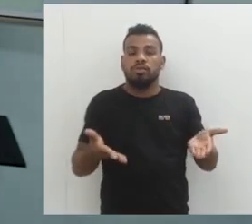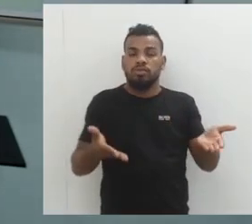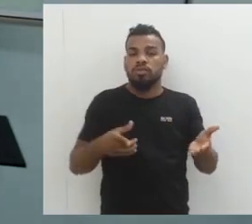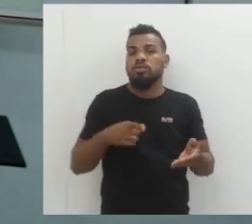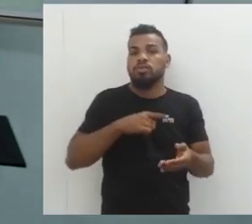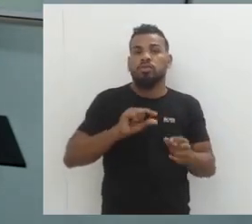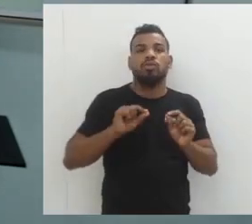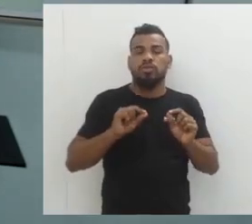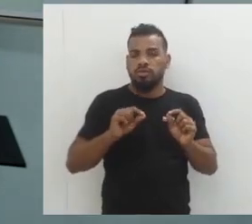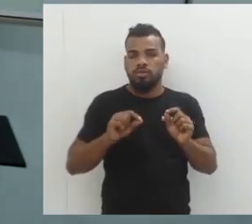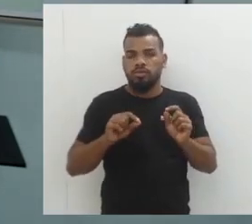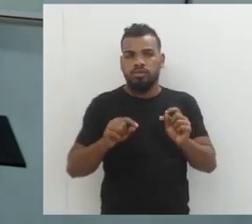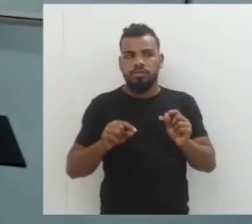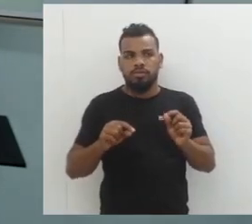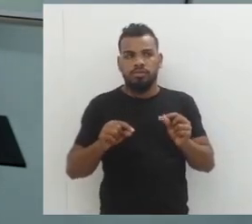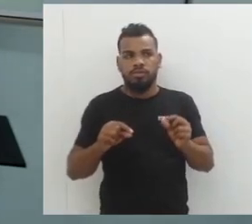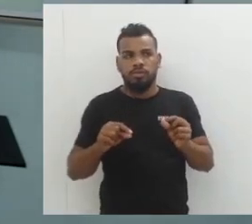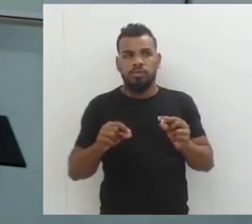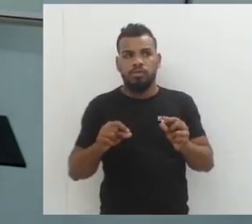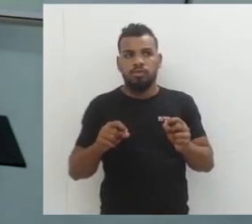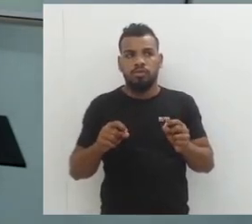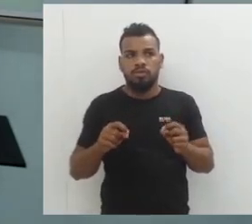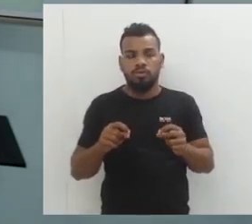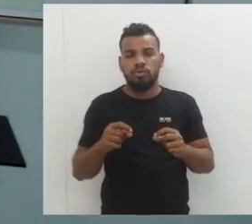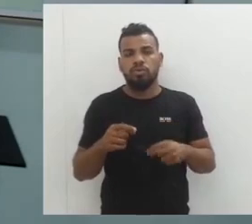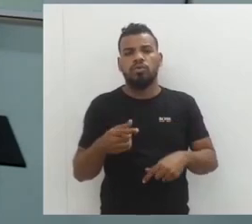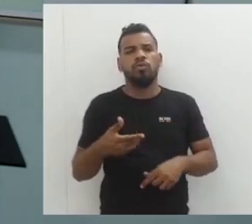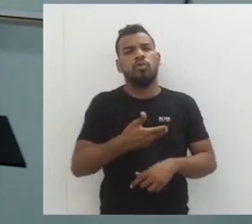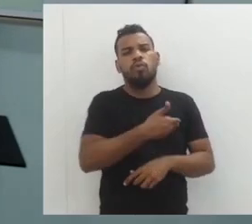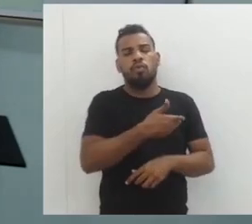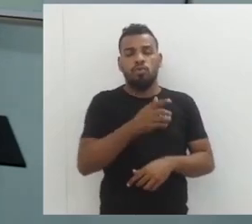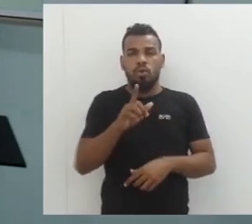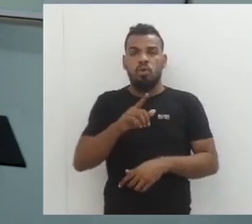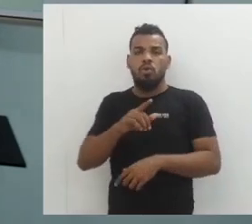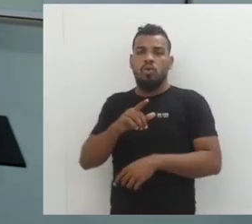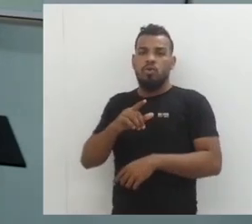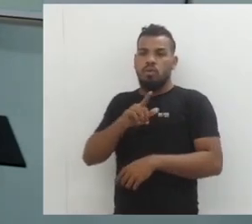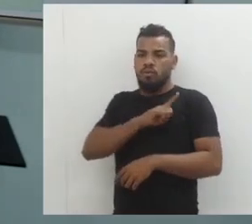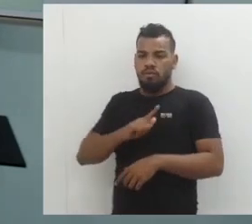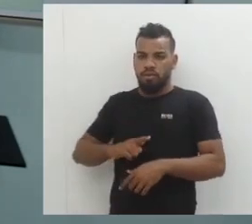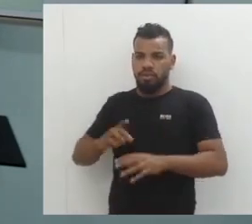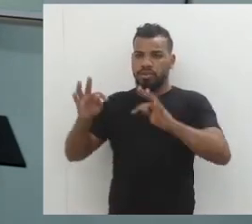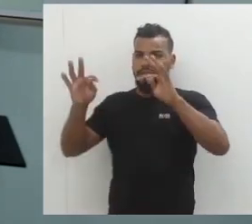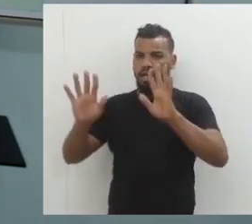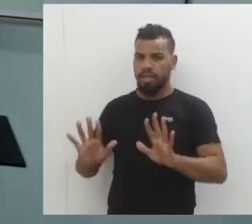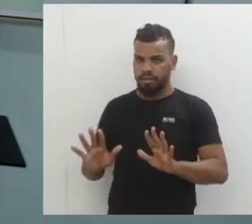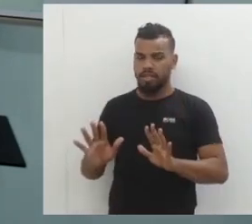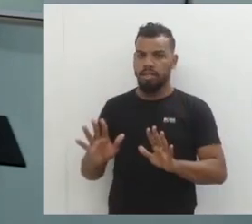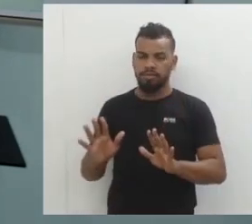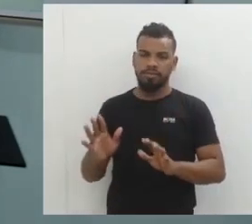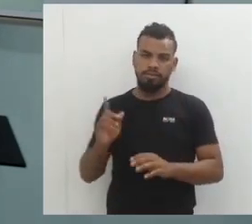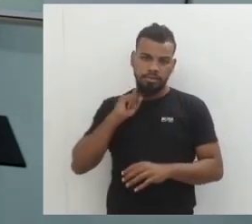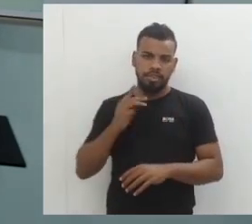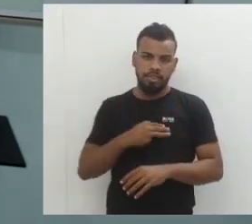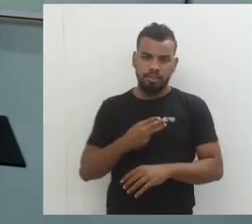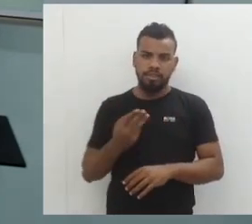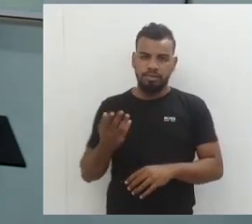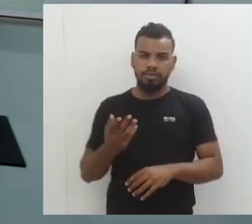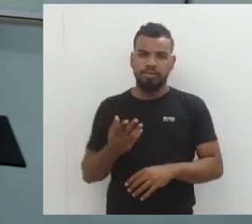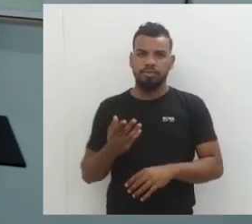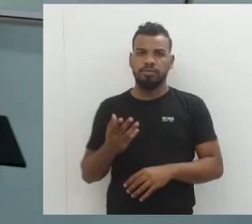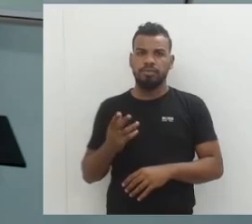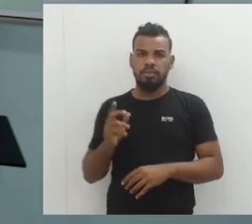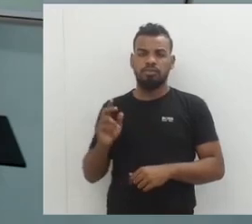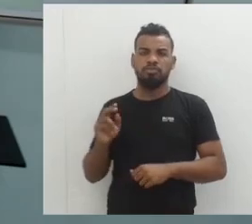temos o governador de Minas Gerais, Tancredo Neves, né,